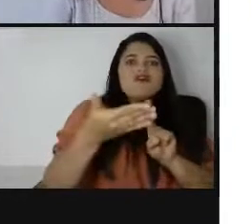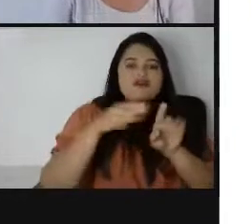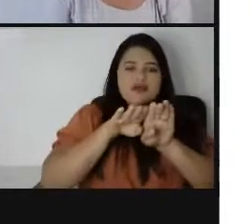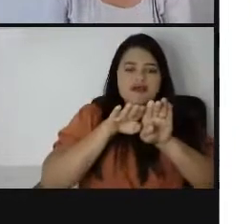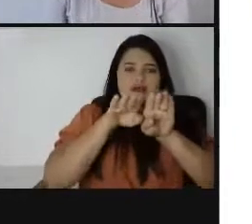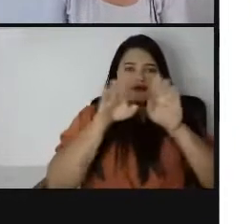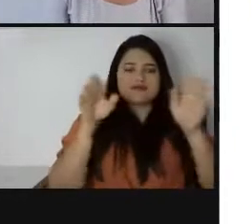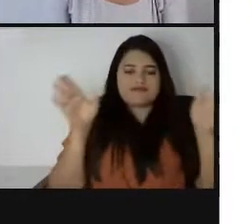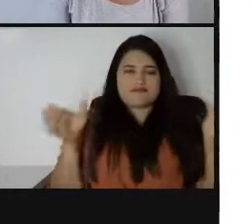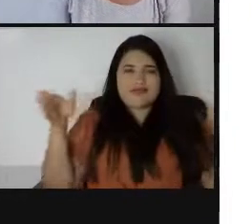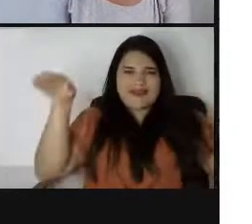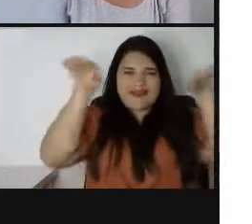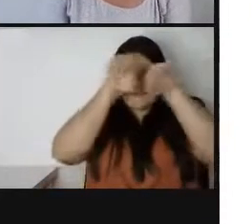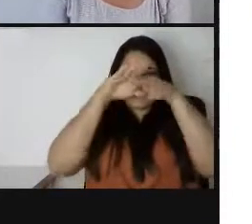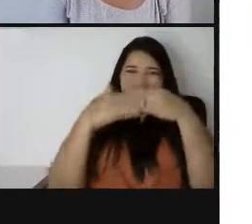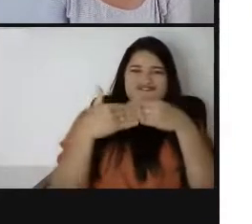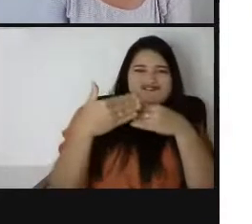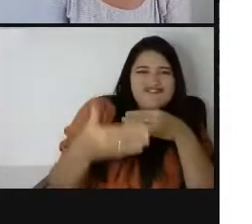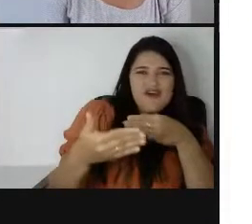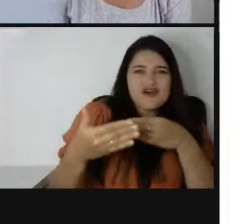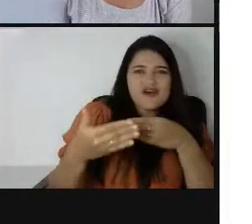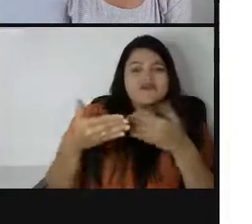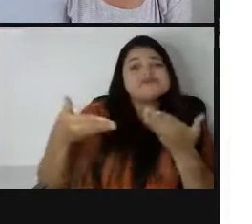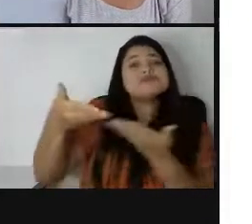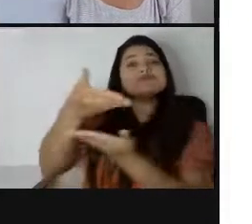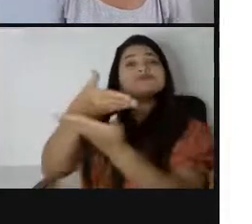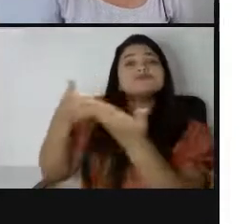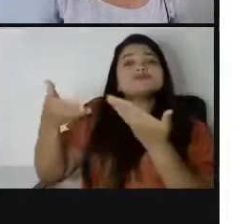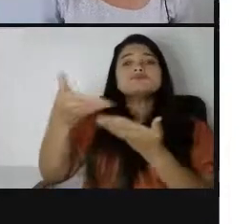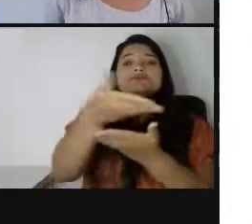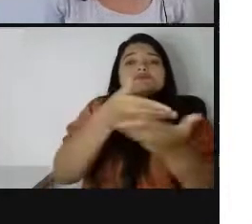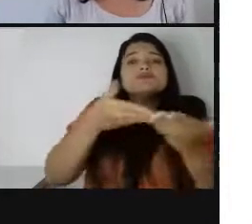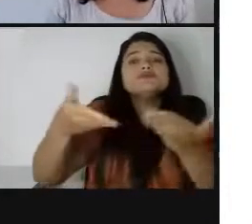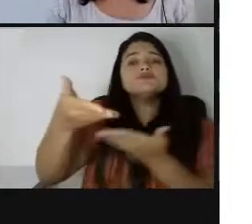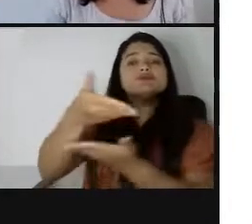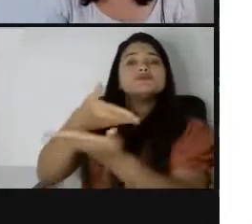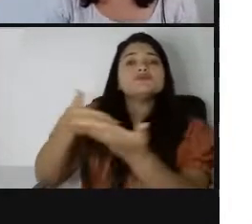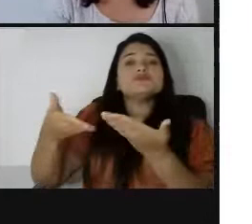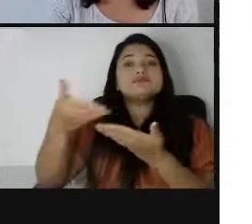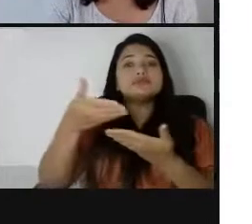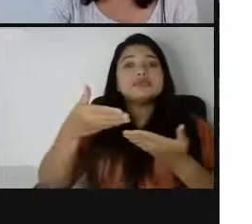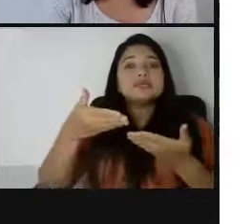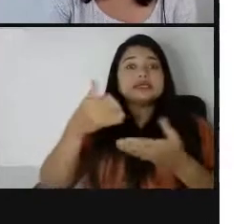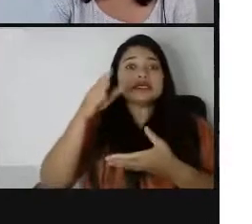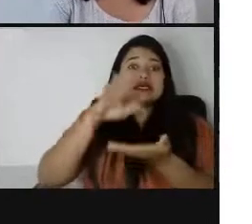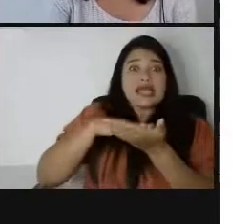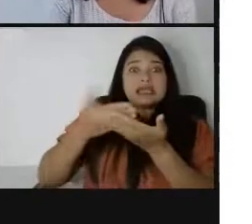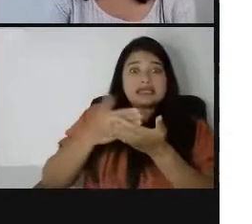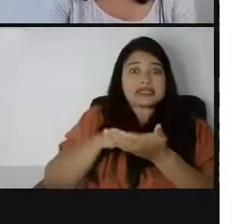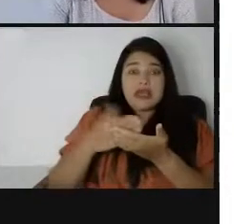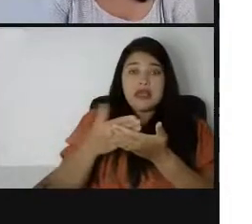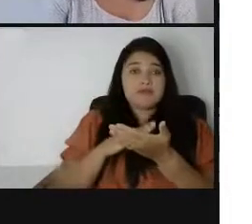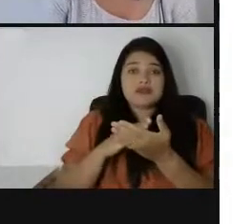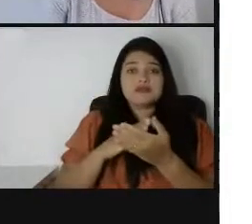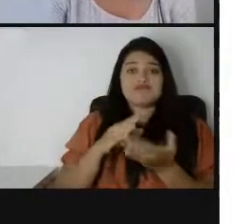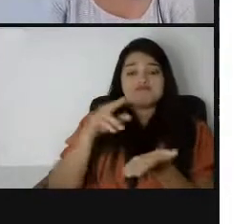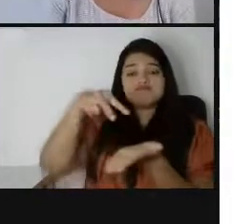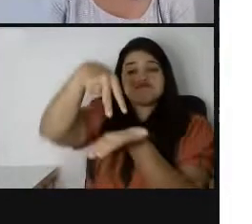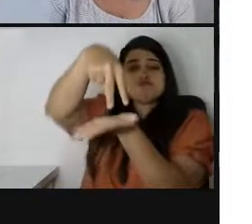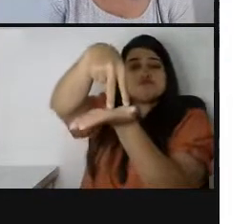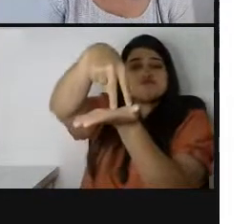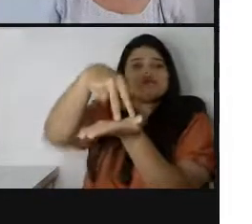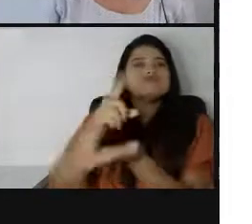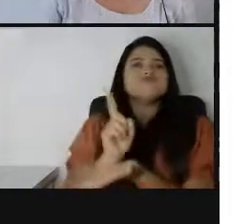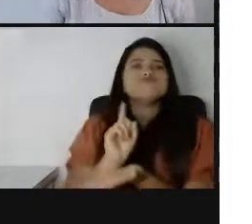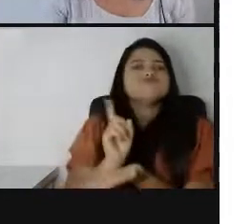cabine interagindo, e a imagem da intérprete não está em evidência nesse